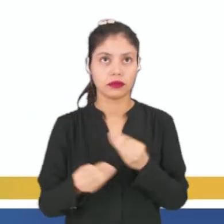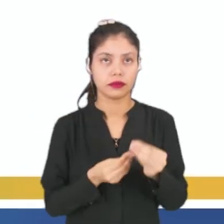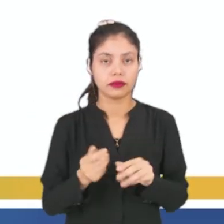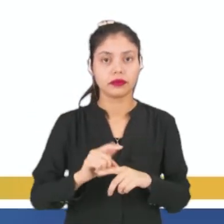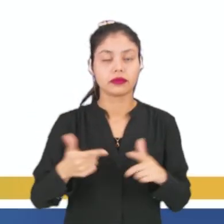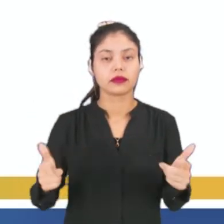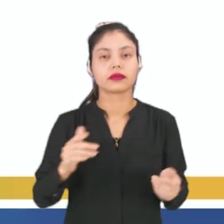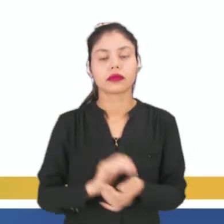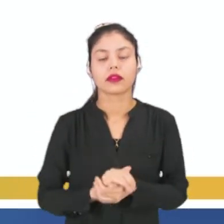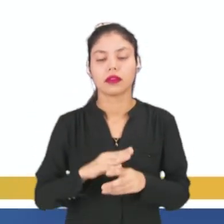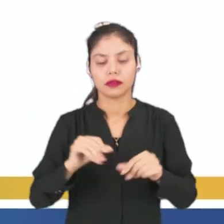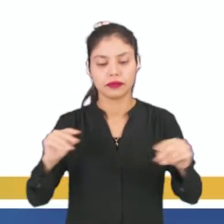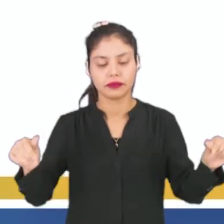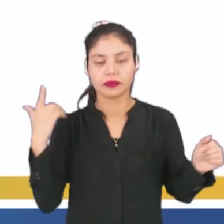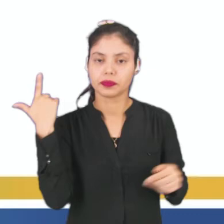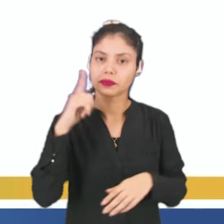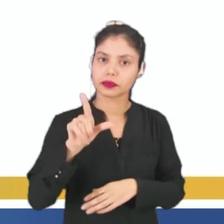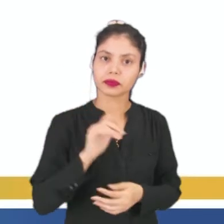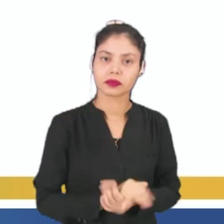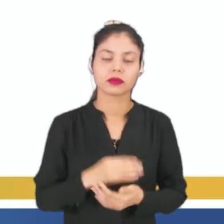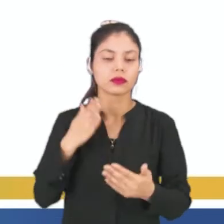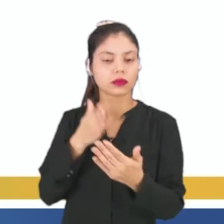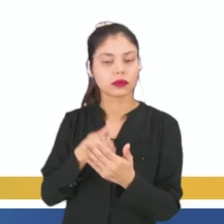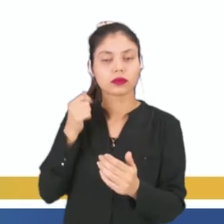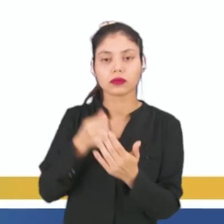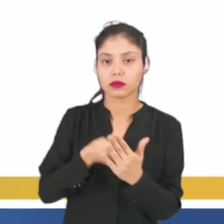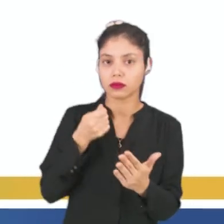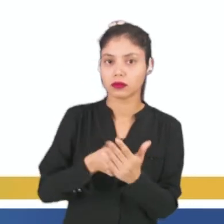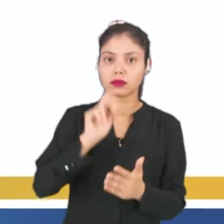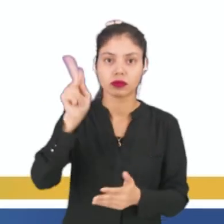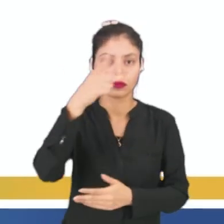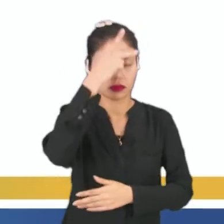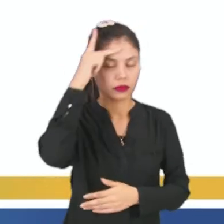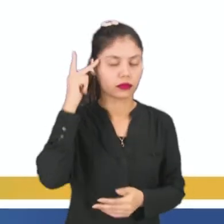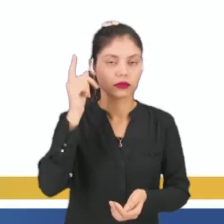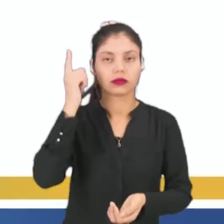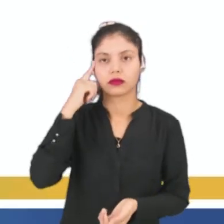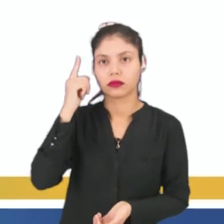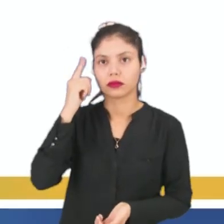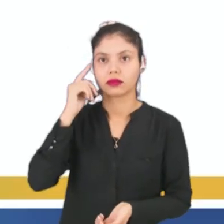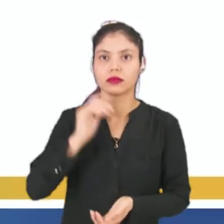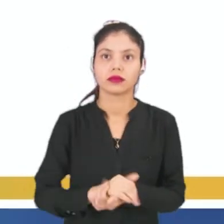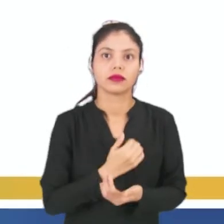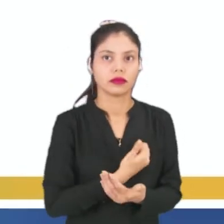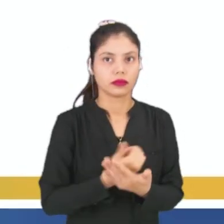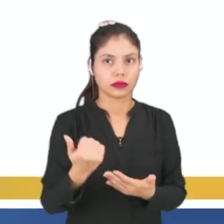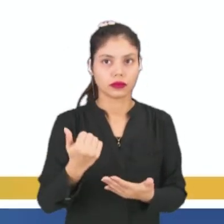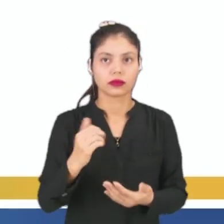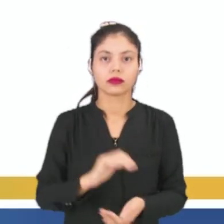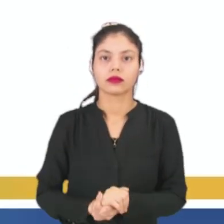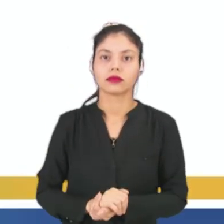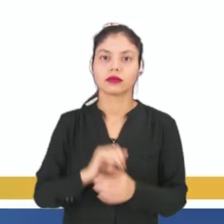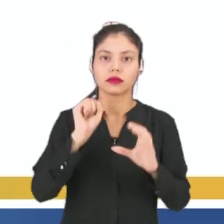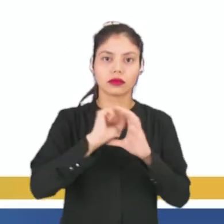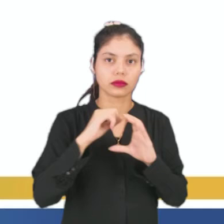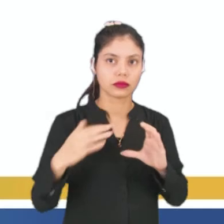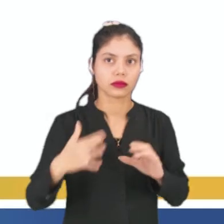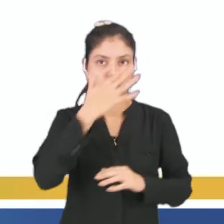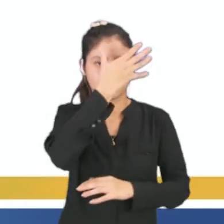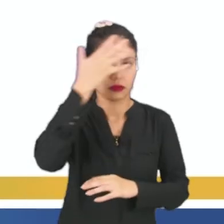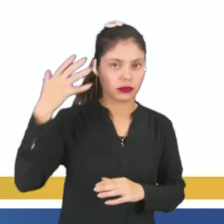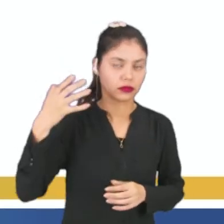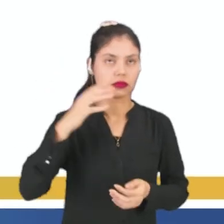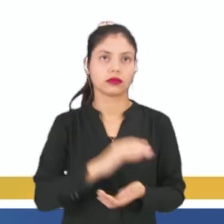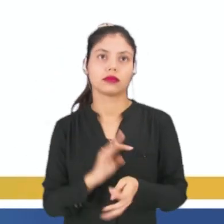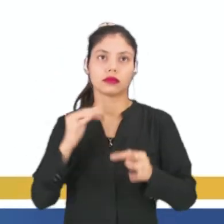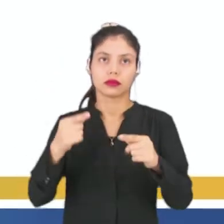grandes terras, ela conseguia persuadir melhor as pessoas, né? No pensar, nas artes, nas atitudes, na ciência, porque